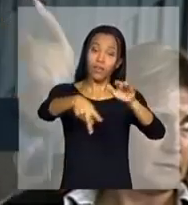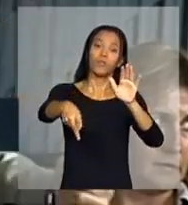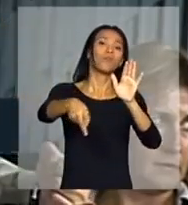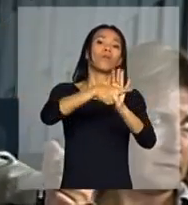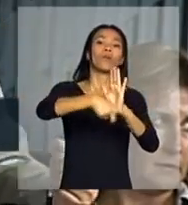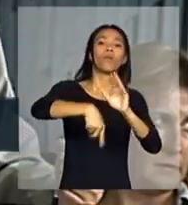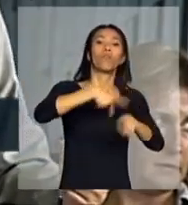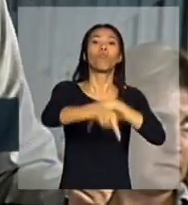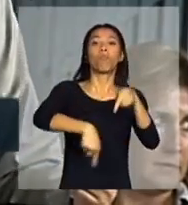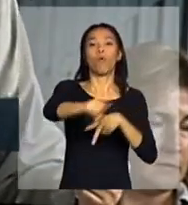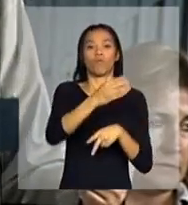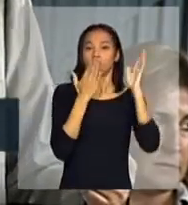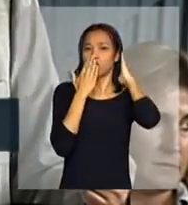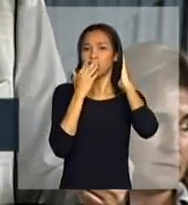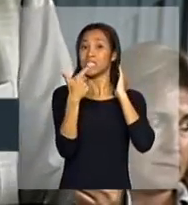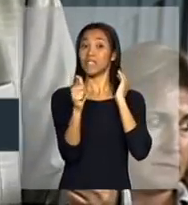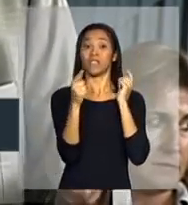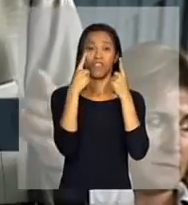sem violência.